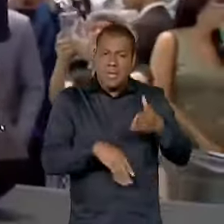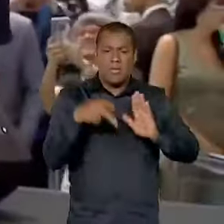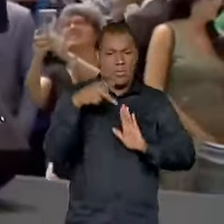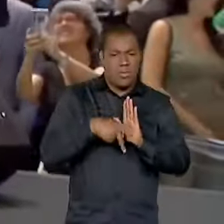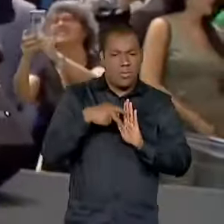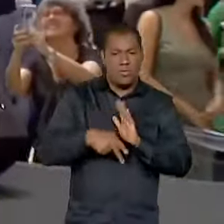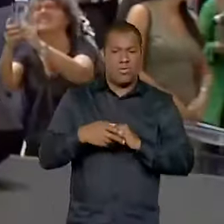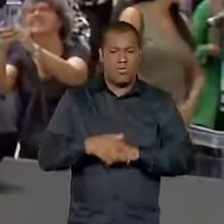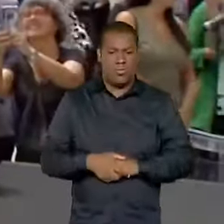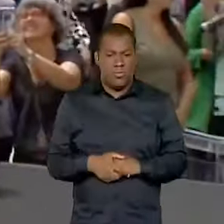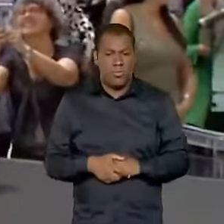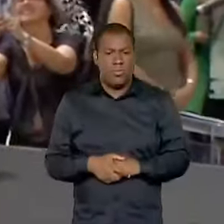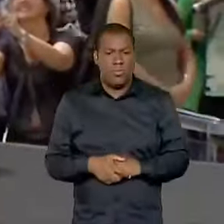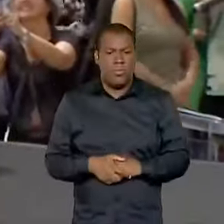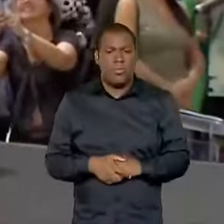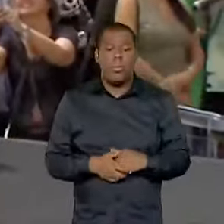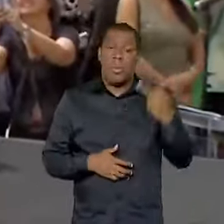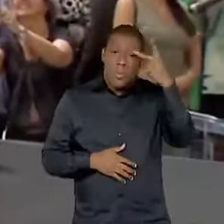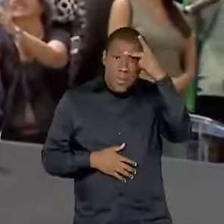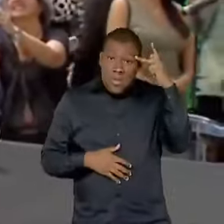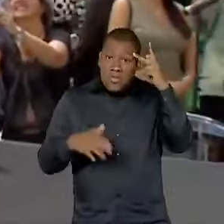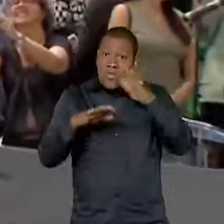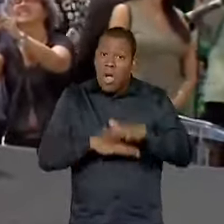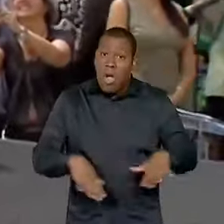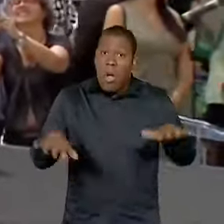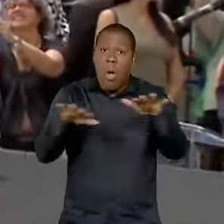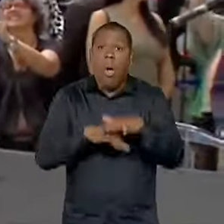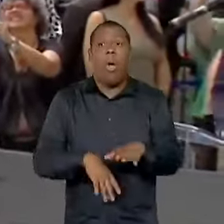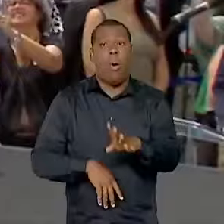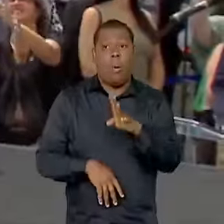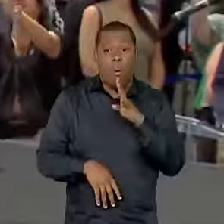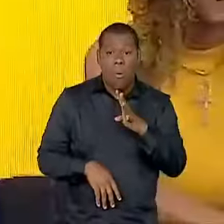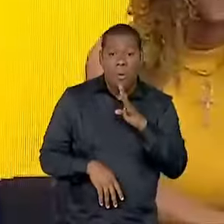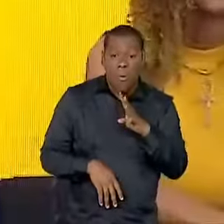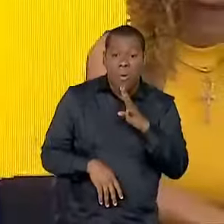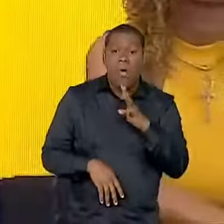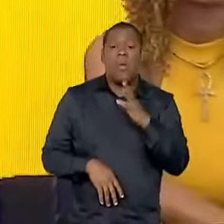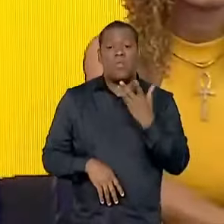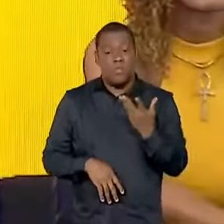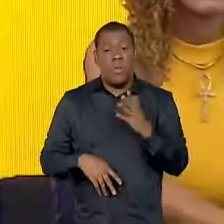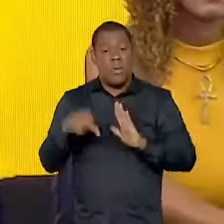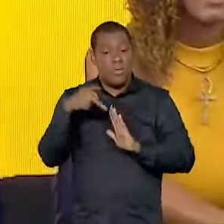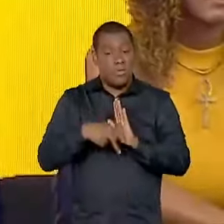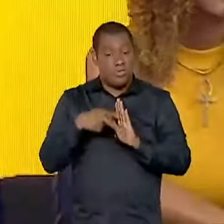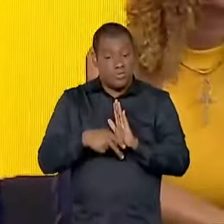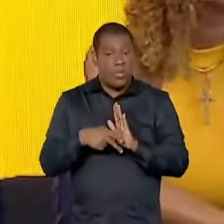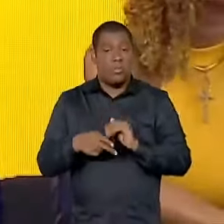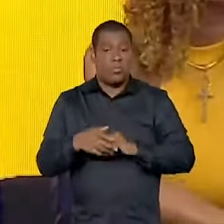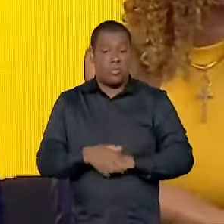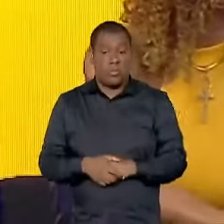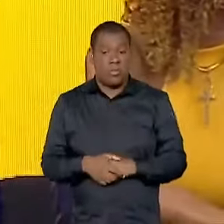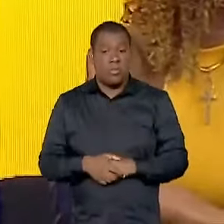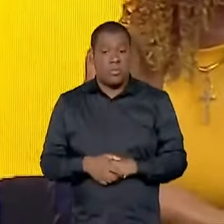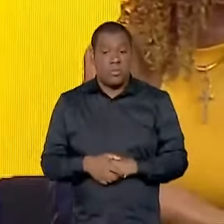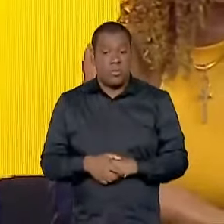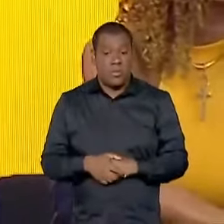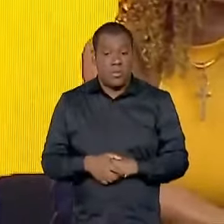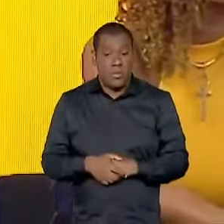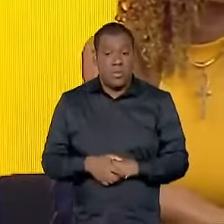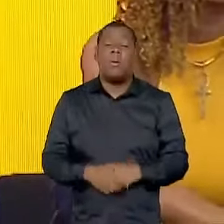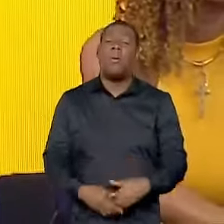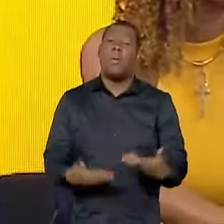explicação para que todo mundo entenda o que nós estamos lançando aqui, porque senão a política